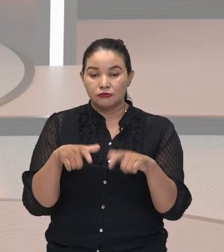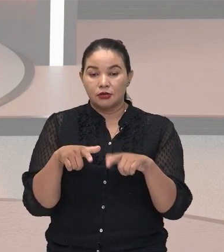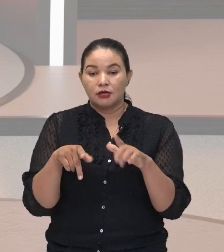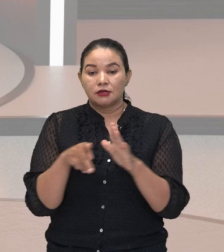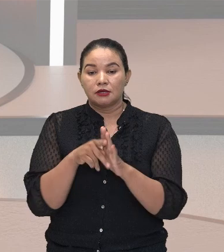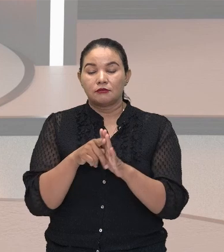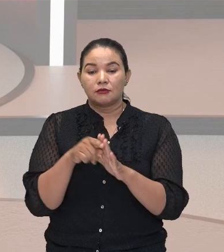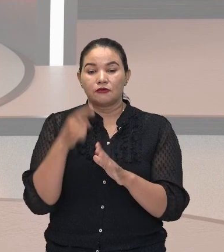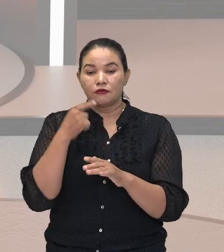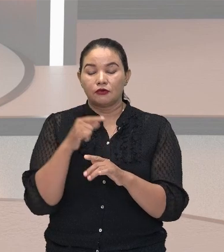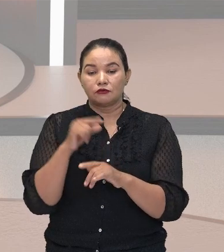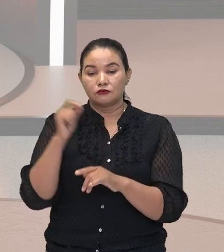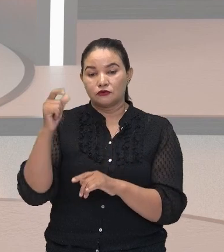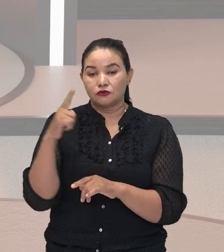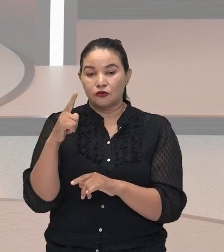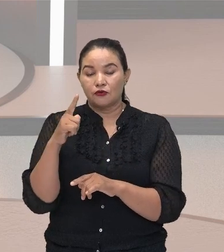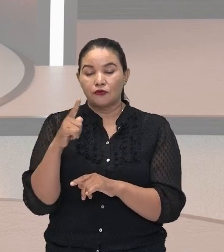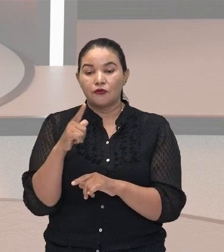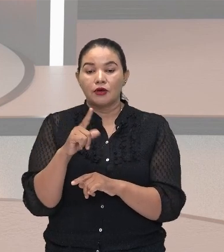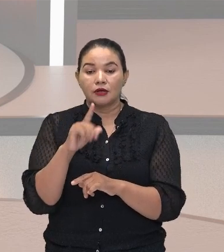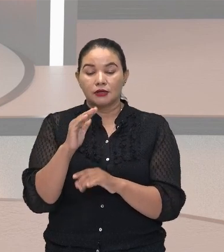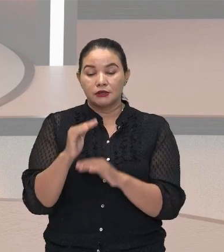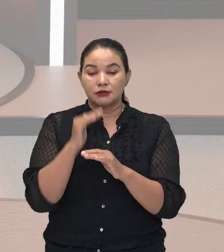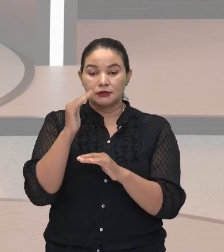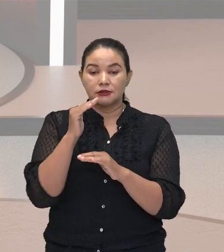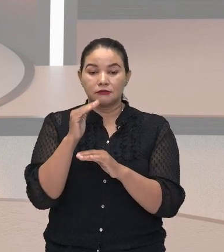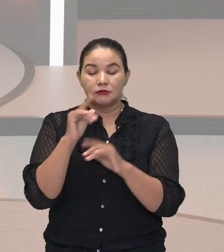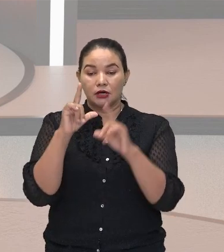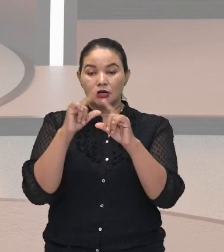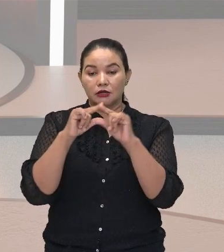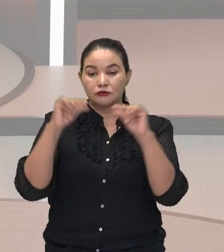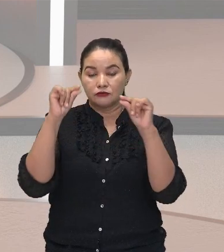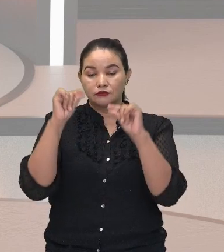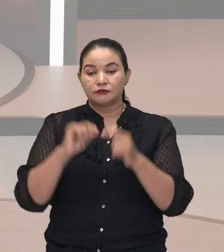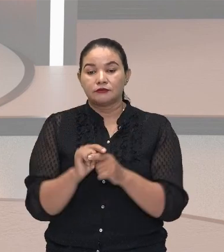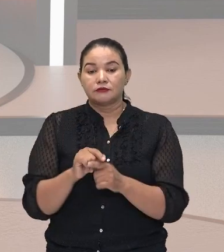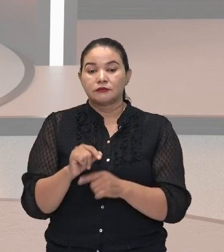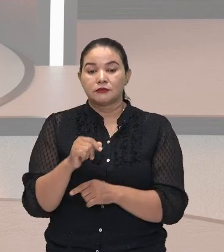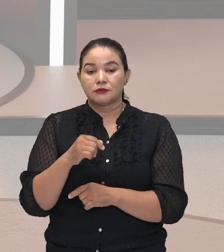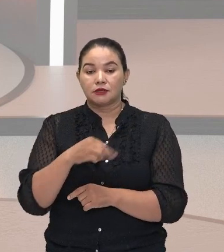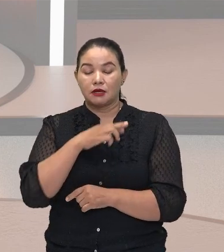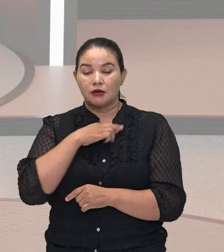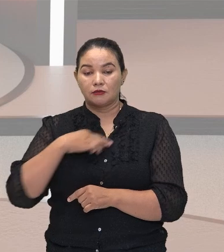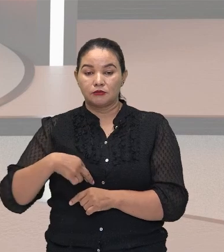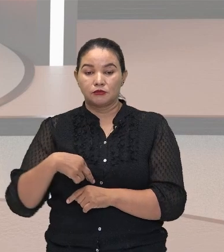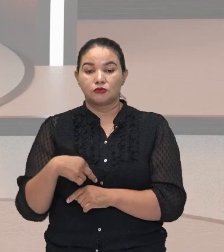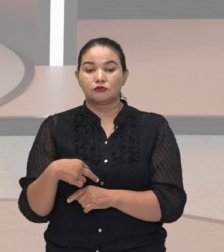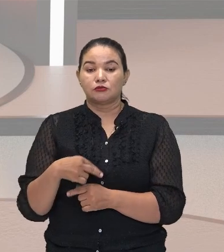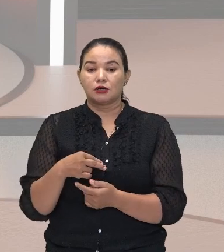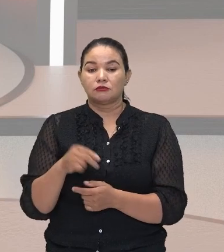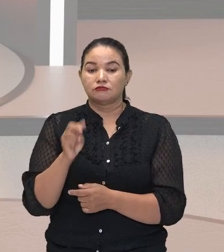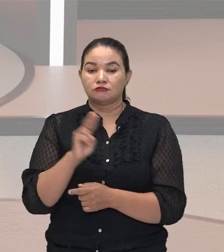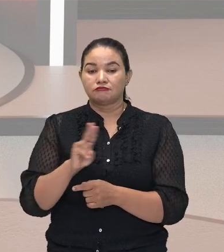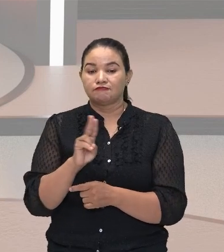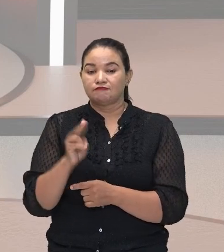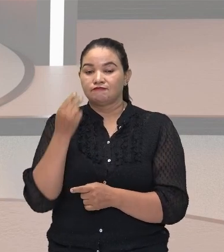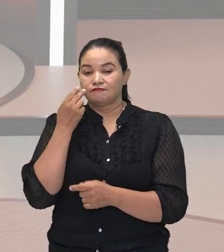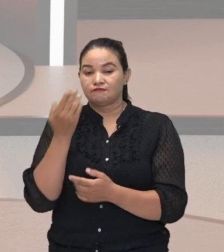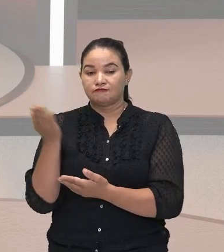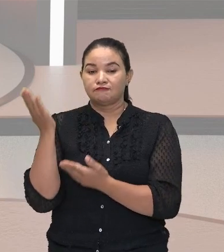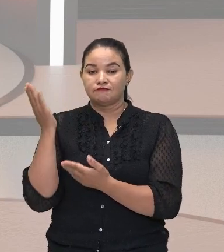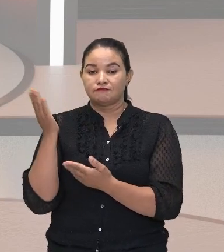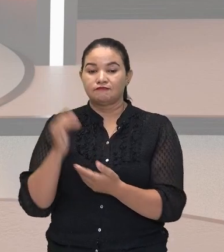a gente vê o sol e acima a lua. O nome oficial, República Democrática Federal do Nepal, com